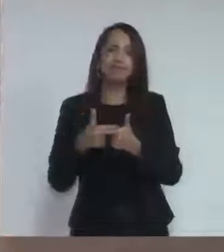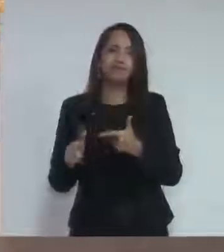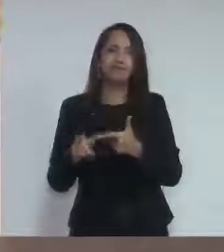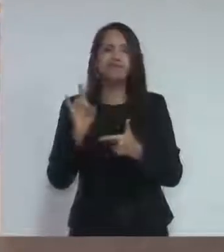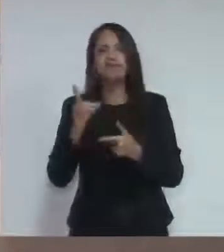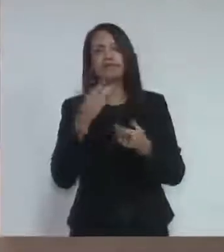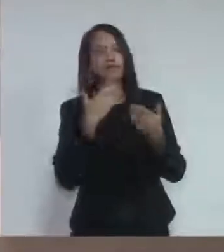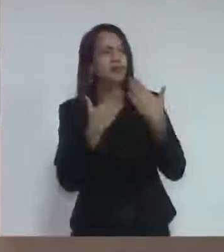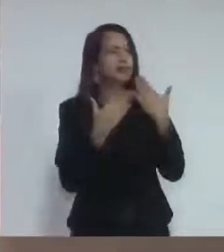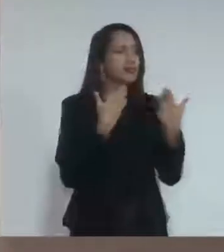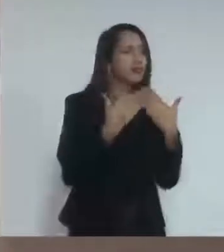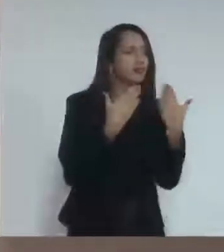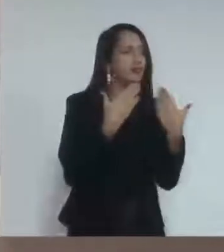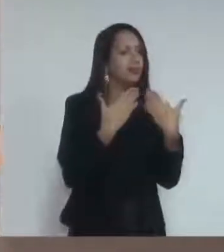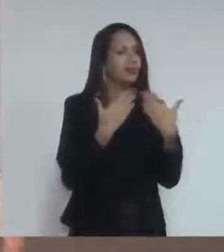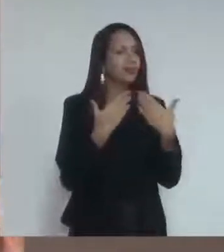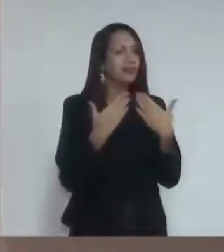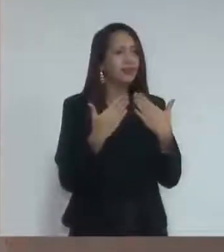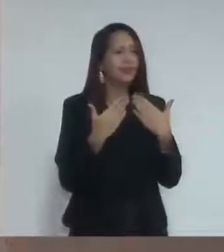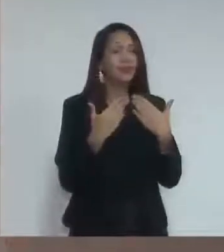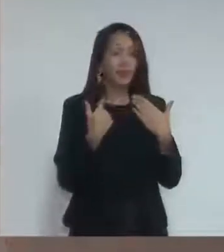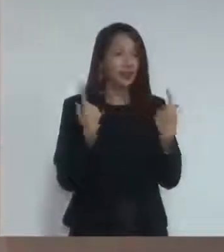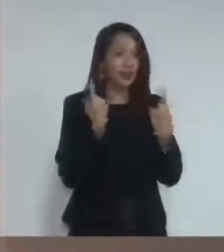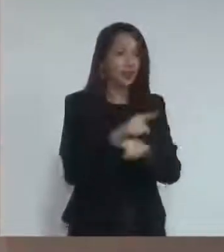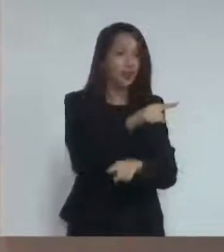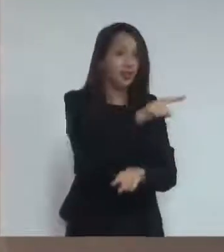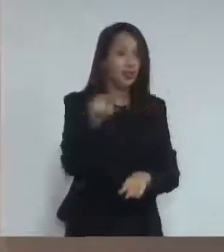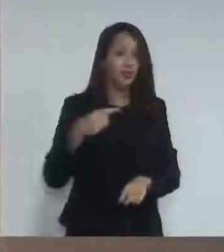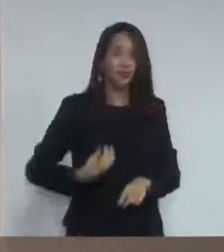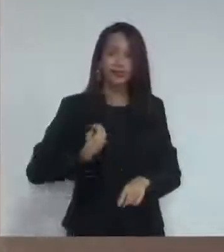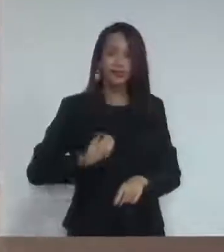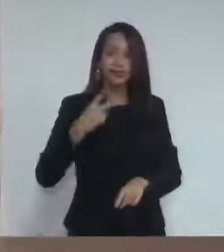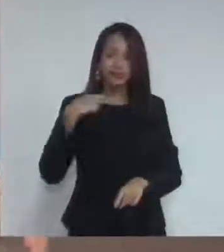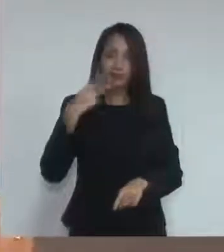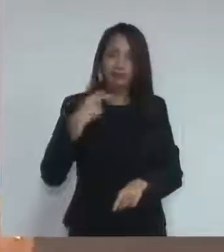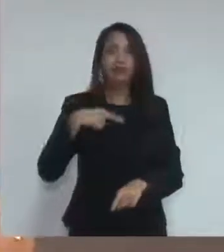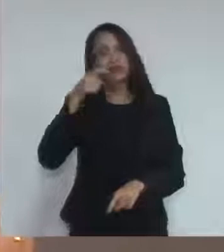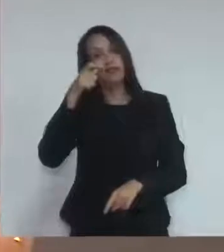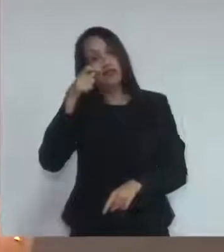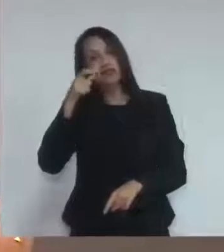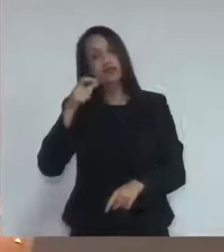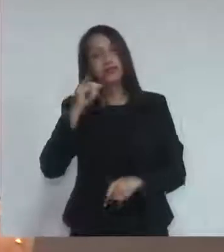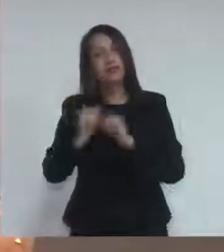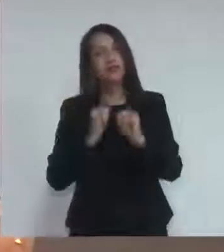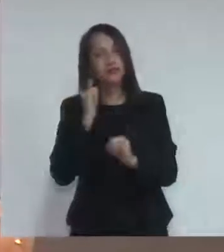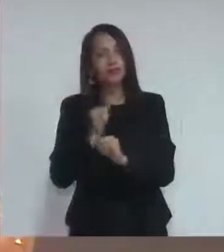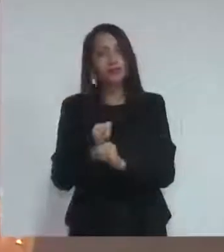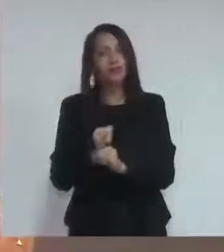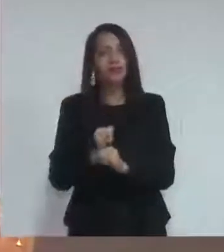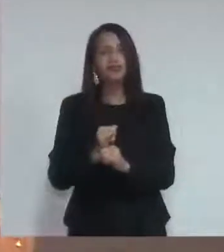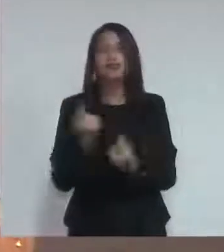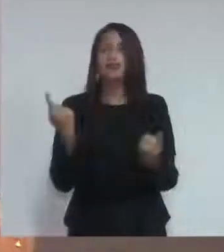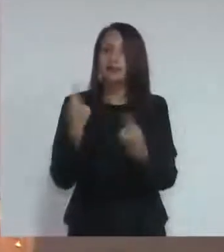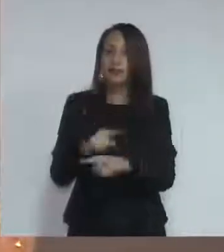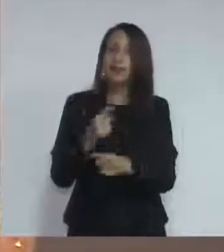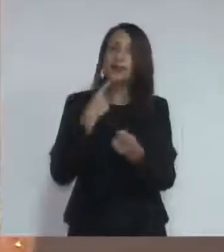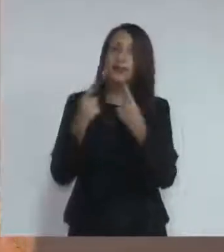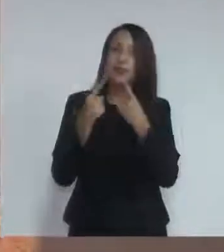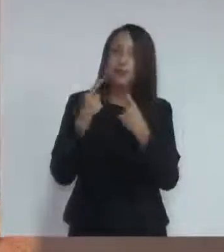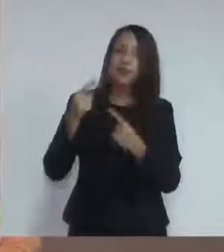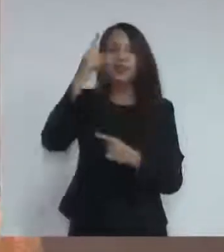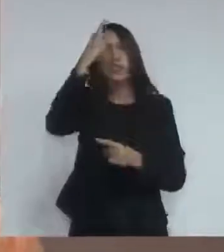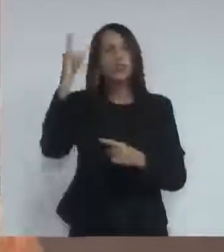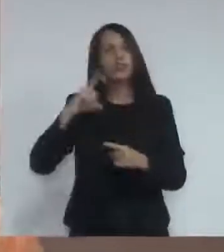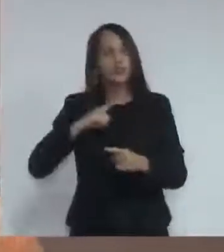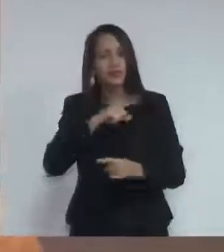só conversar. Faço esse desafio para que os que estão presentes, os que estão vendo pela internet, faço esse desafio. Converse com pessoas